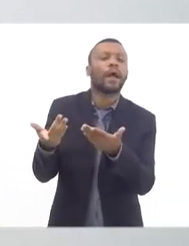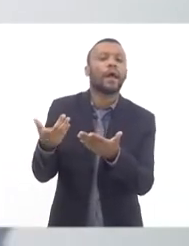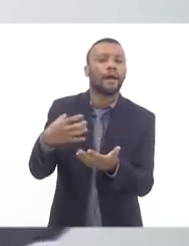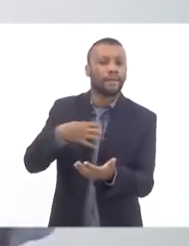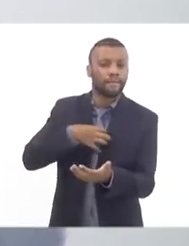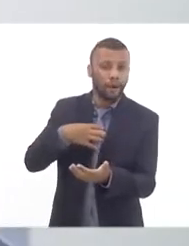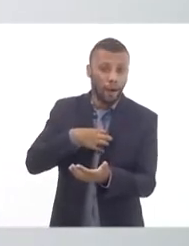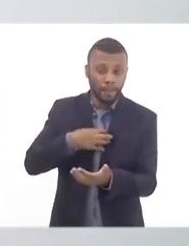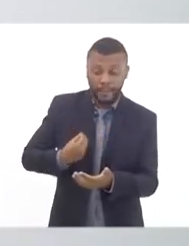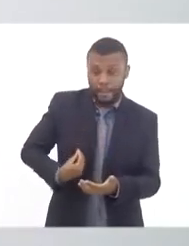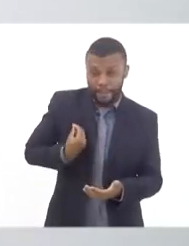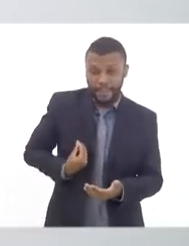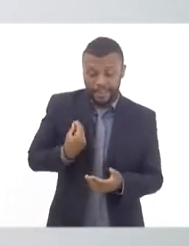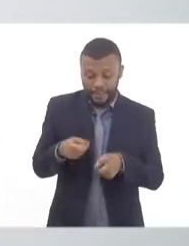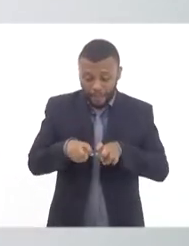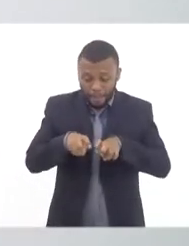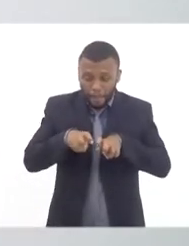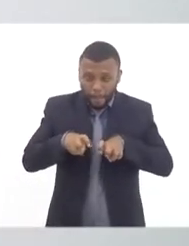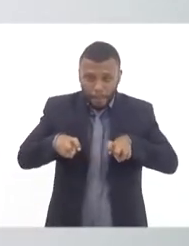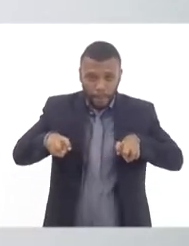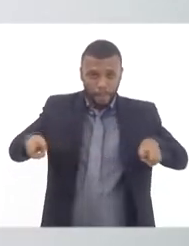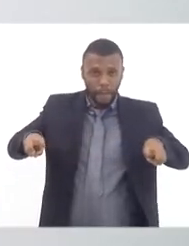nesta mesa. Esta mesa, inclusive,